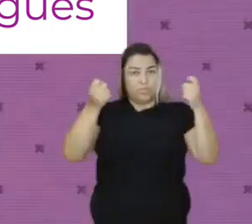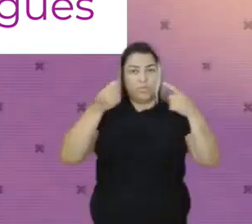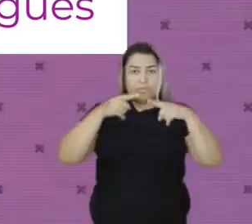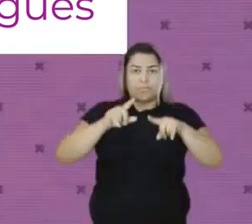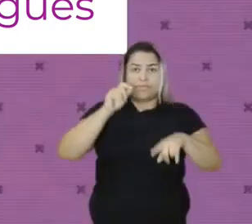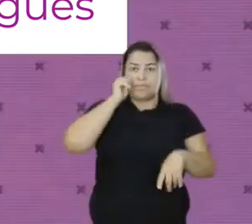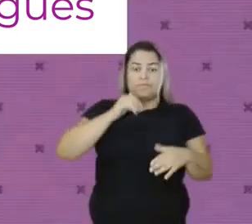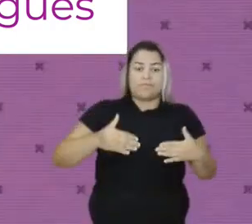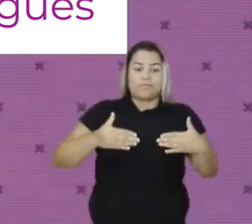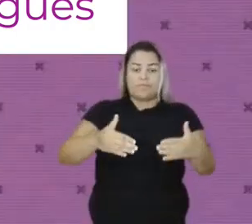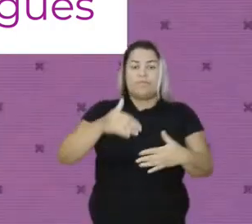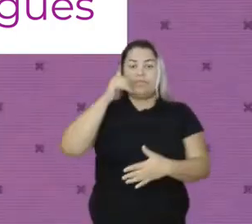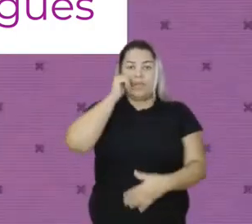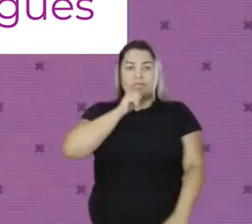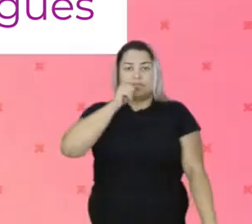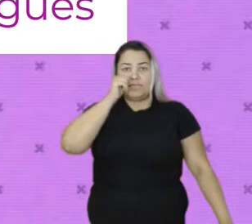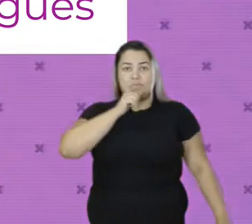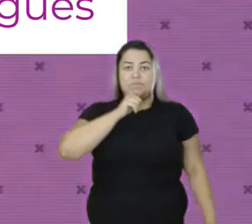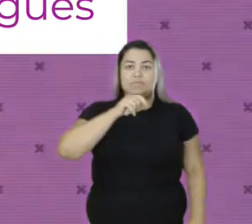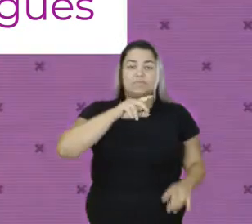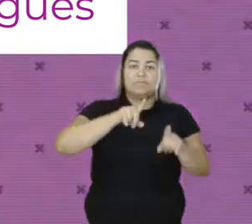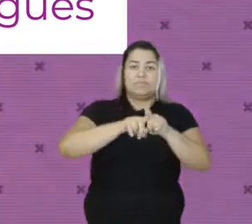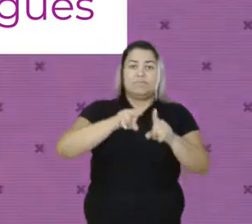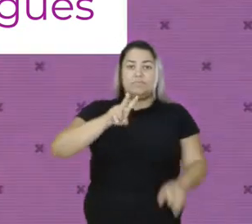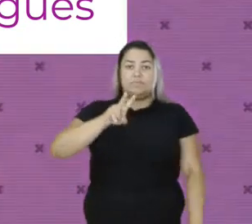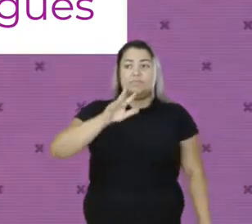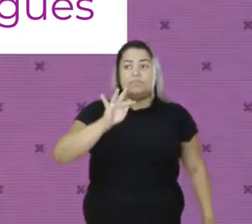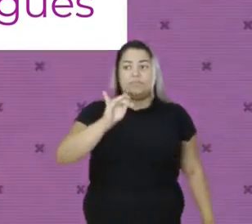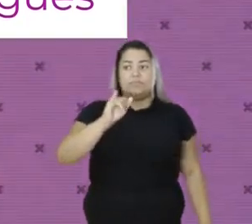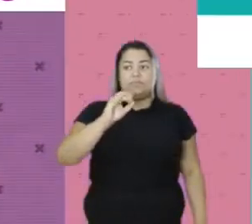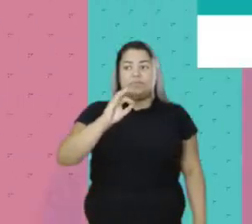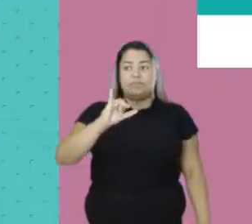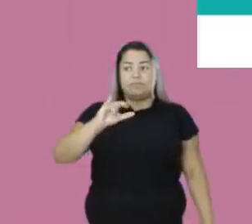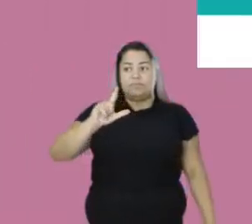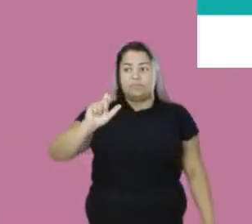do Ministério das Mulheres, Pagu Rodrigues.